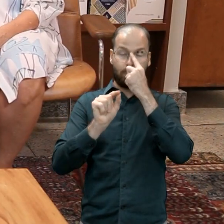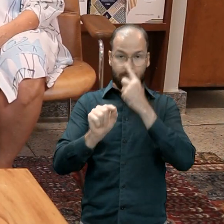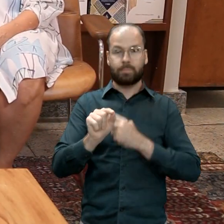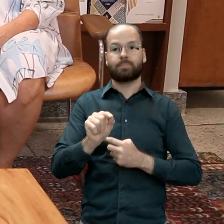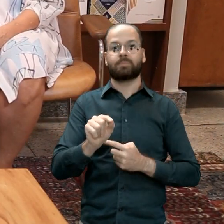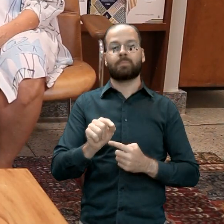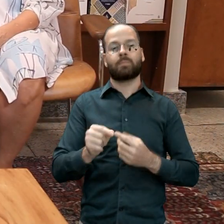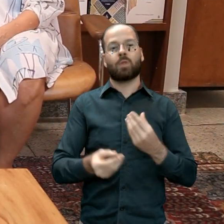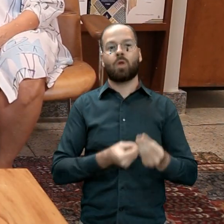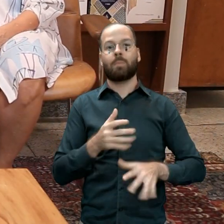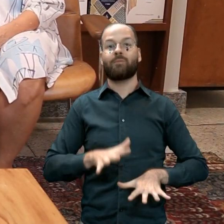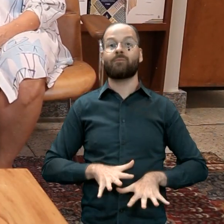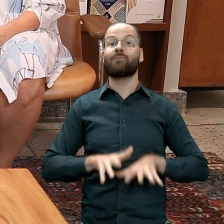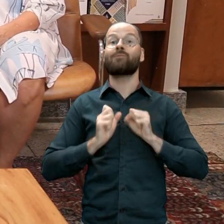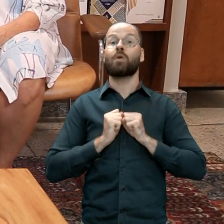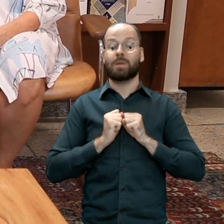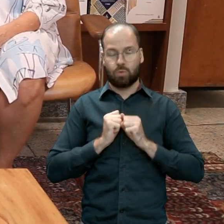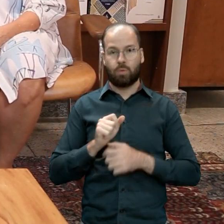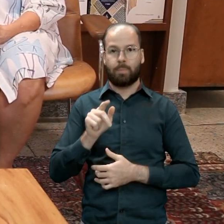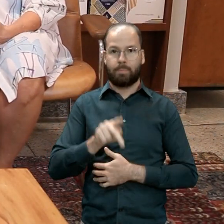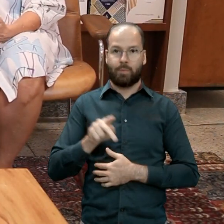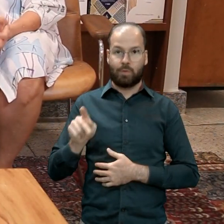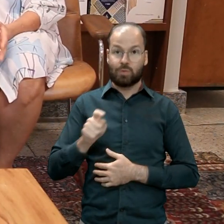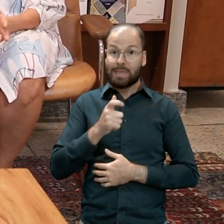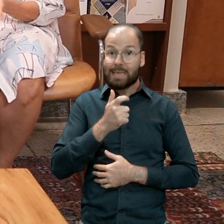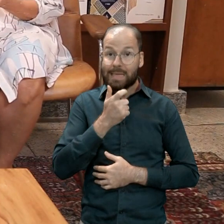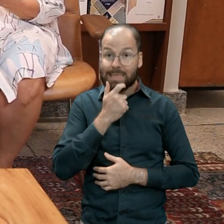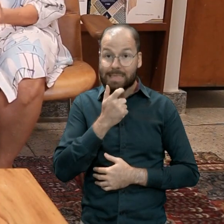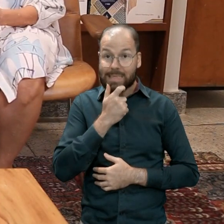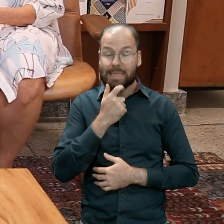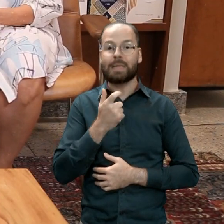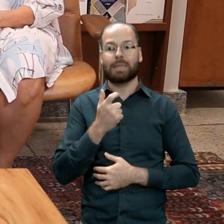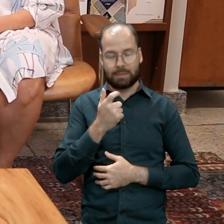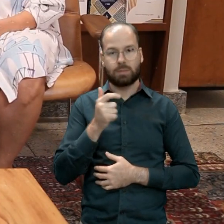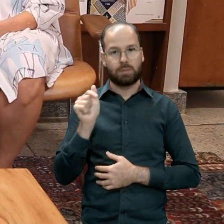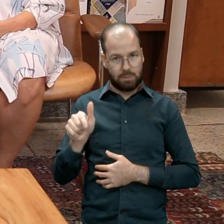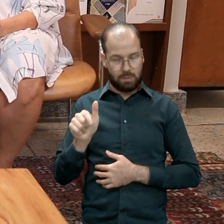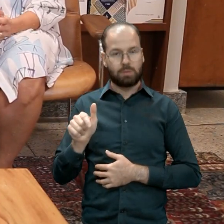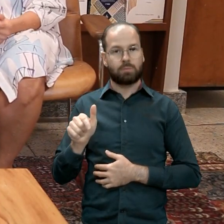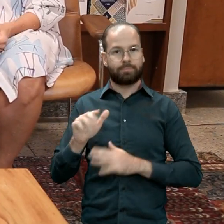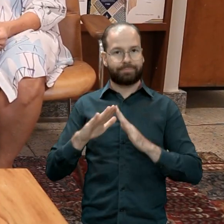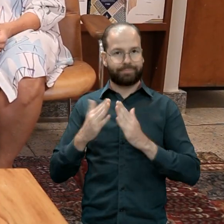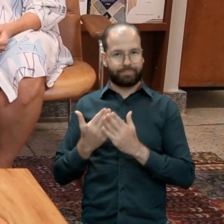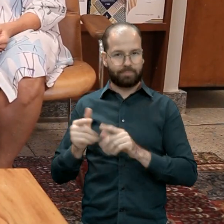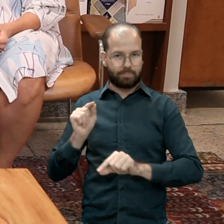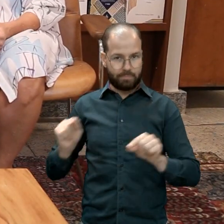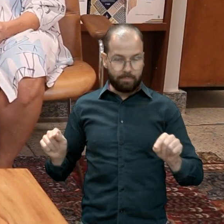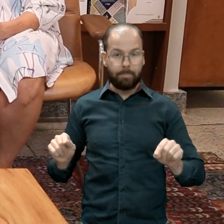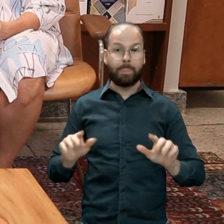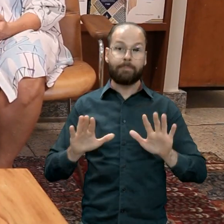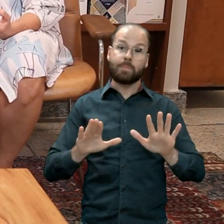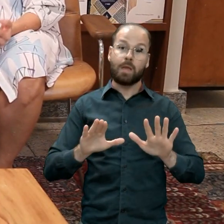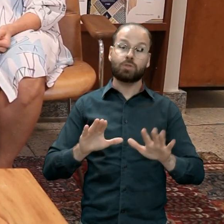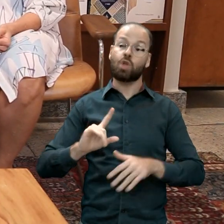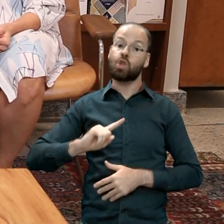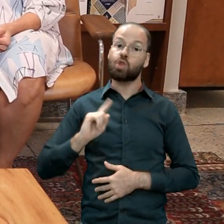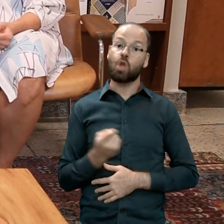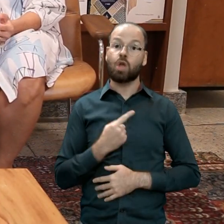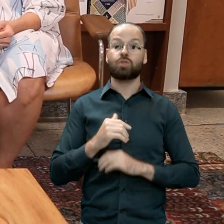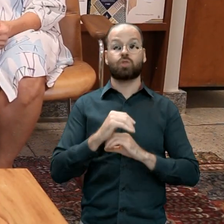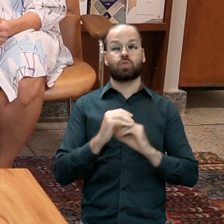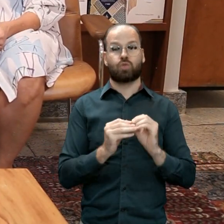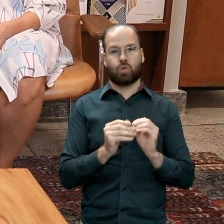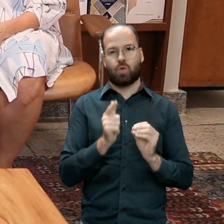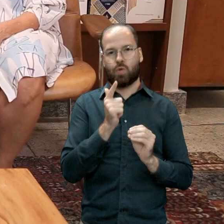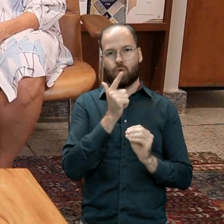uma formação de professoras de inglês nessa rede, mas apenas nós da UFG conseguimos aprovar